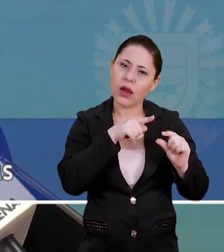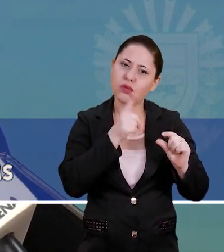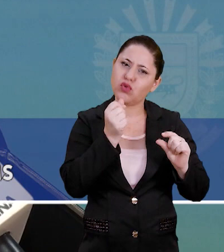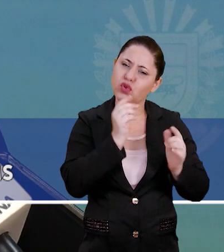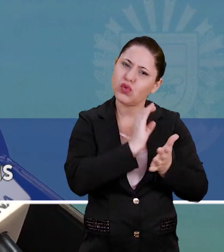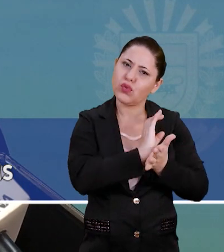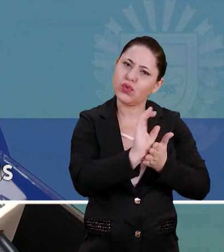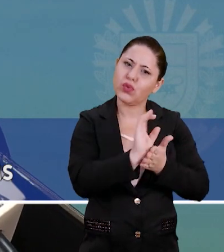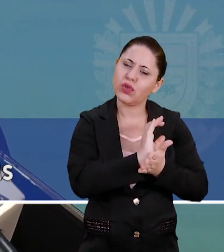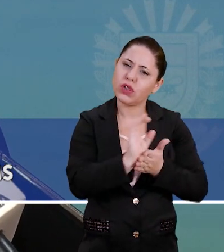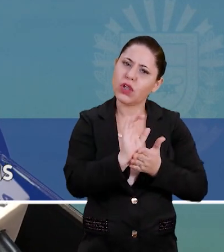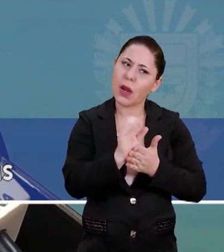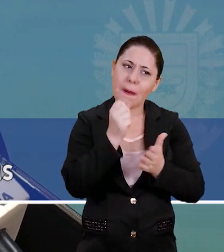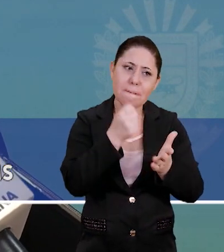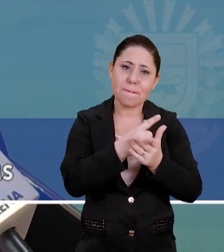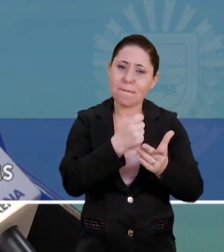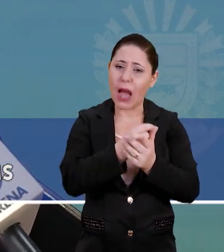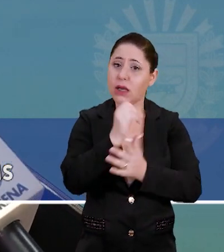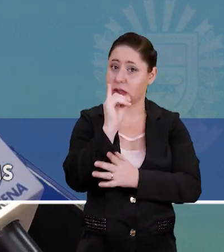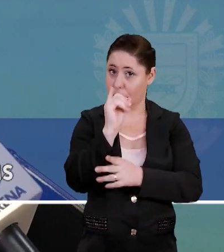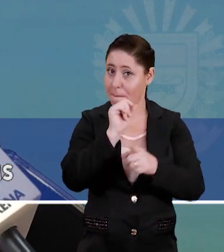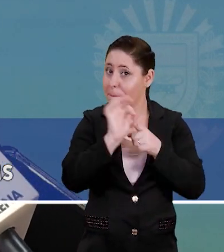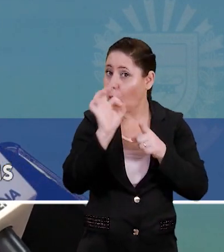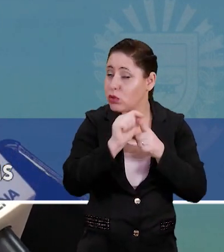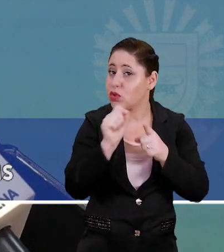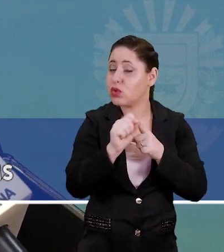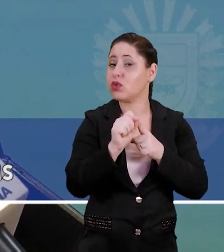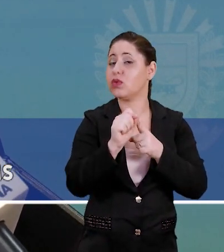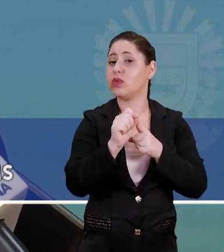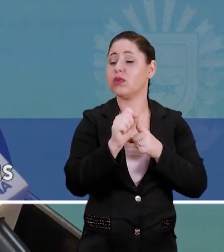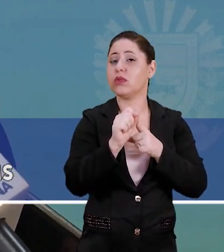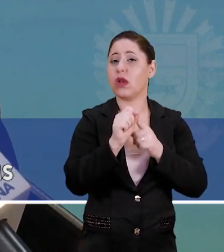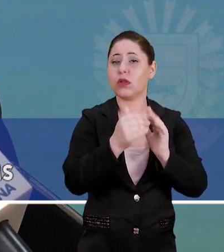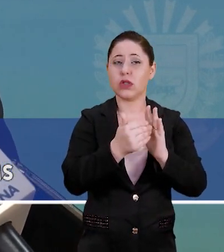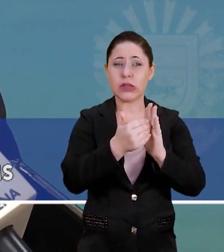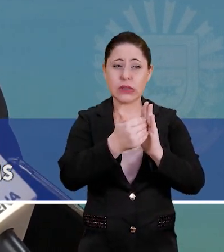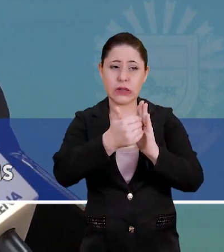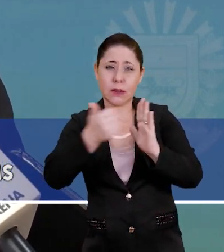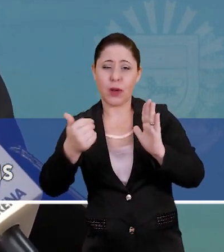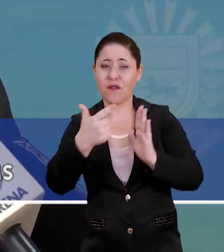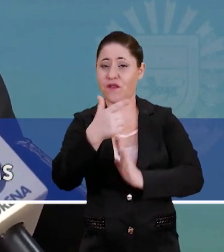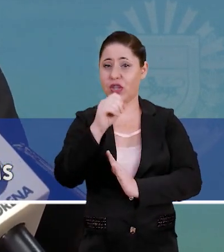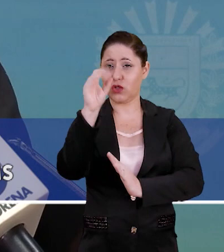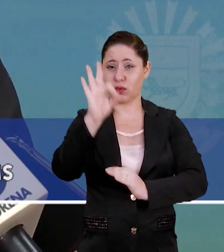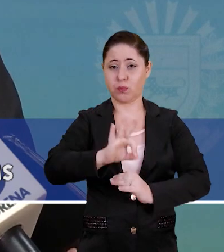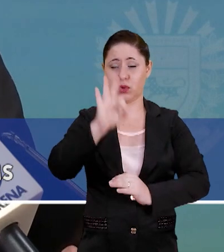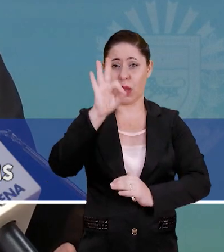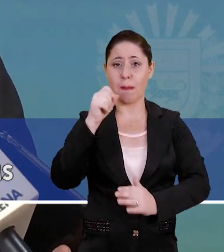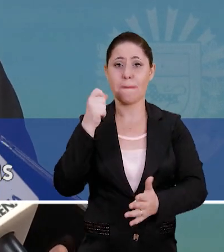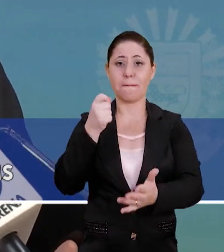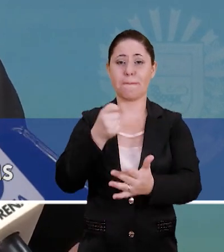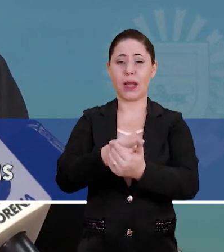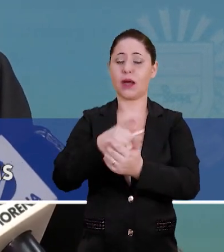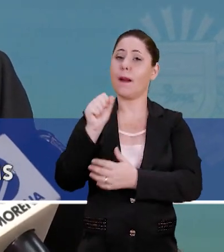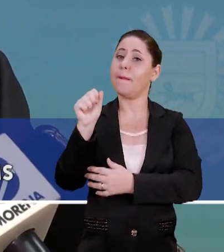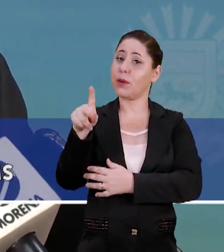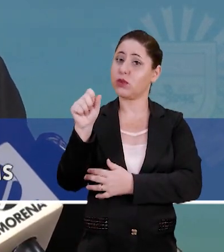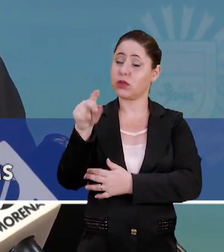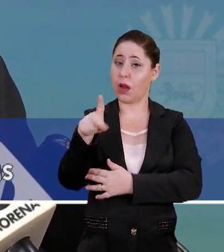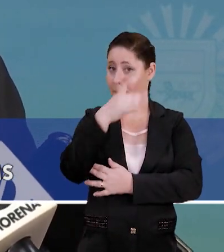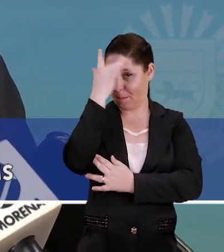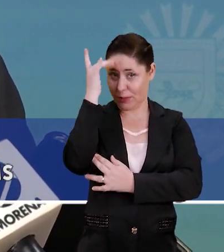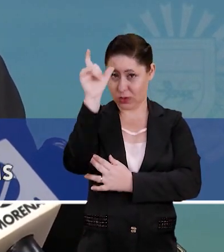de recurso que ele recolhe de imposto, você desloca 20% para pagar